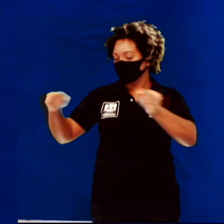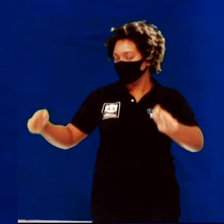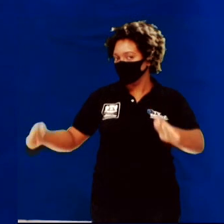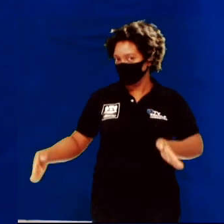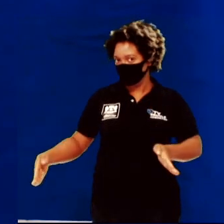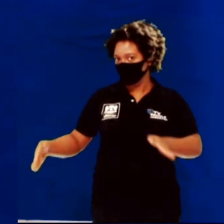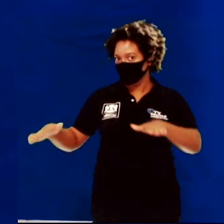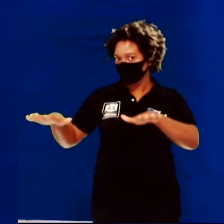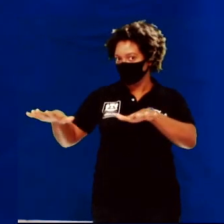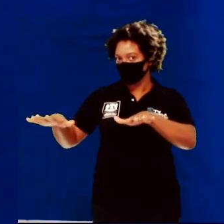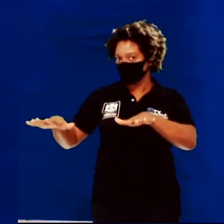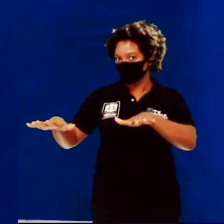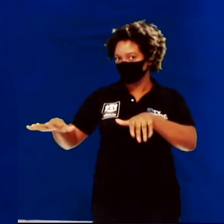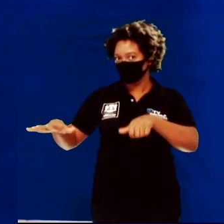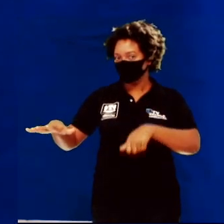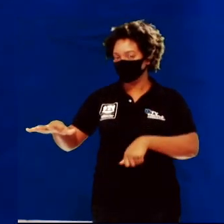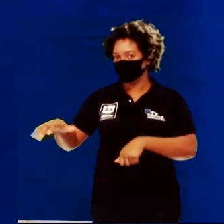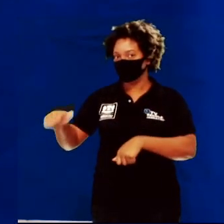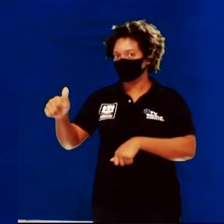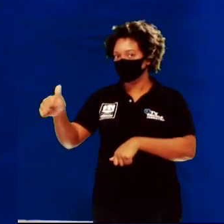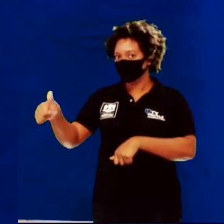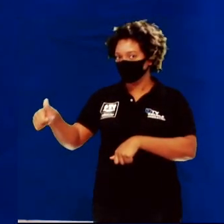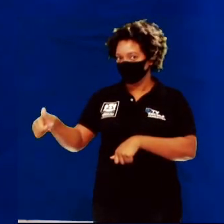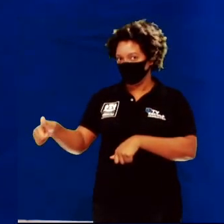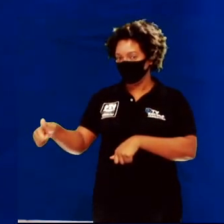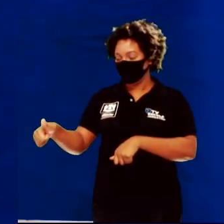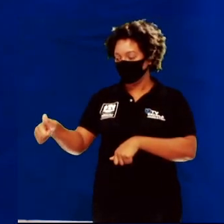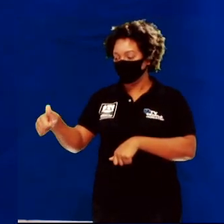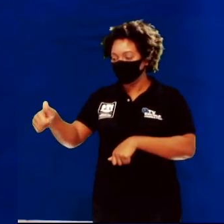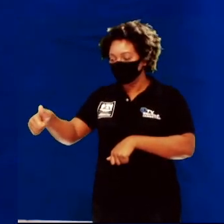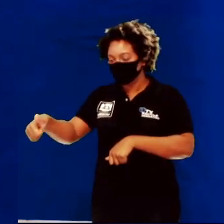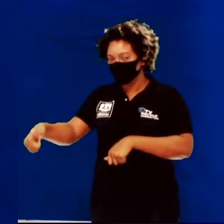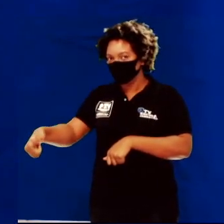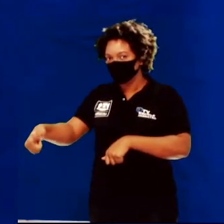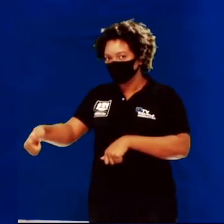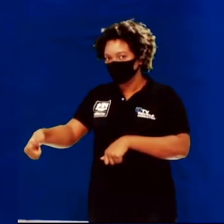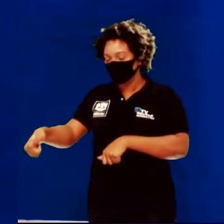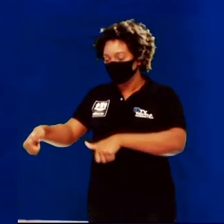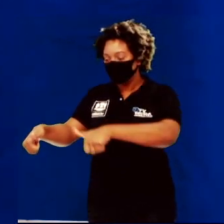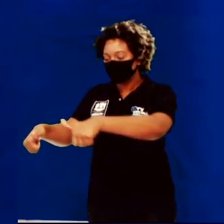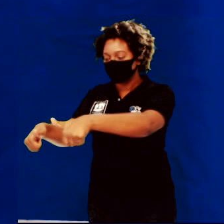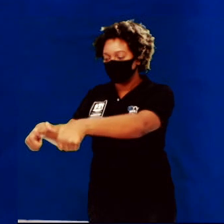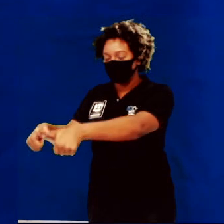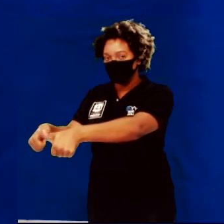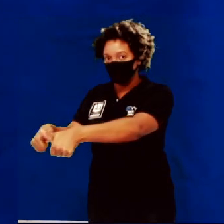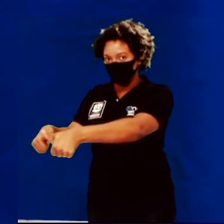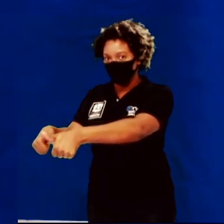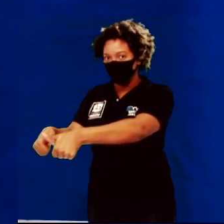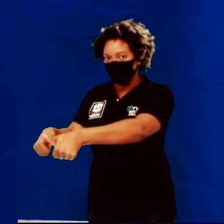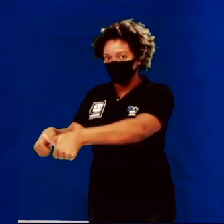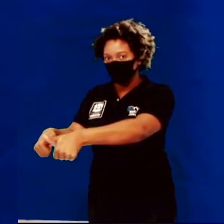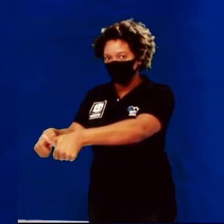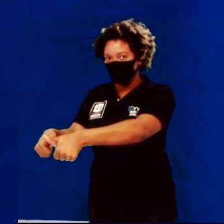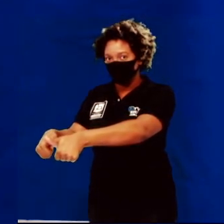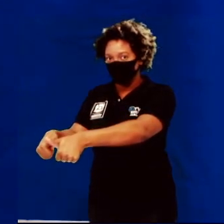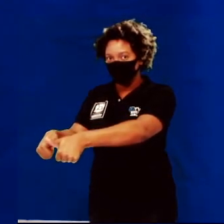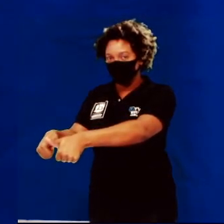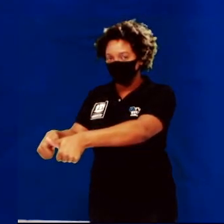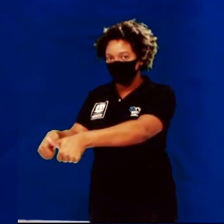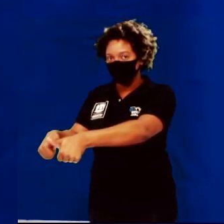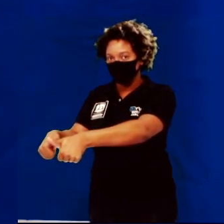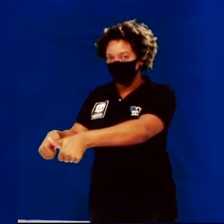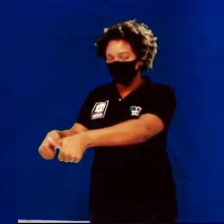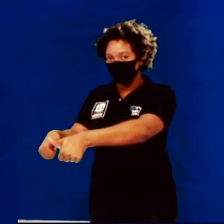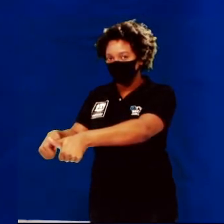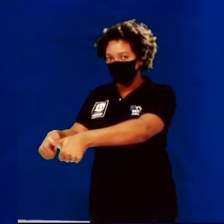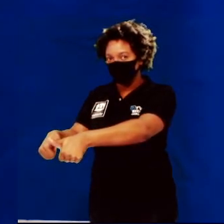lá? Pegue o seu polegar, coloque bem juntinho do outro e aí você vai medindo. 1